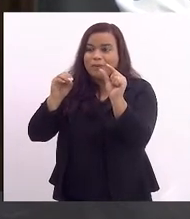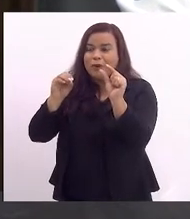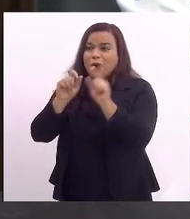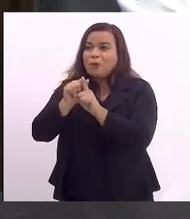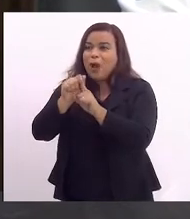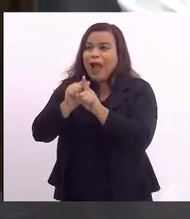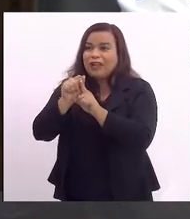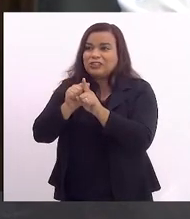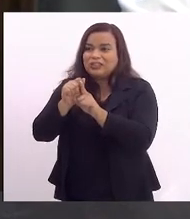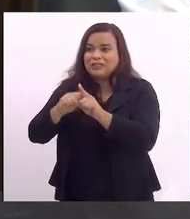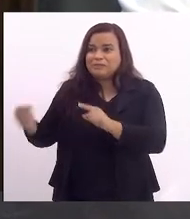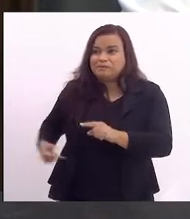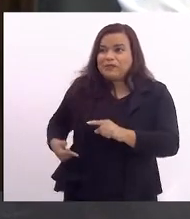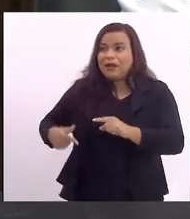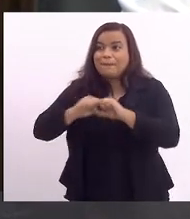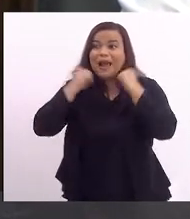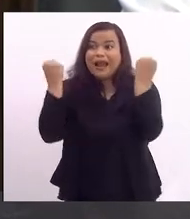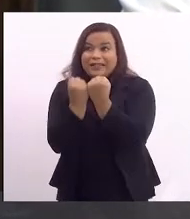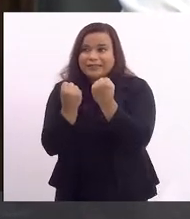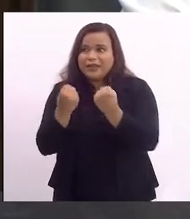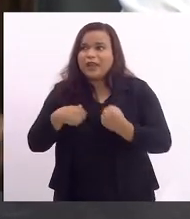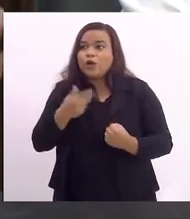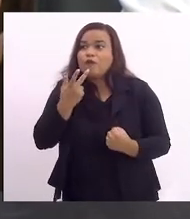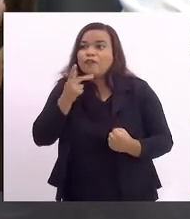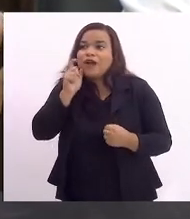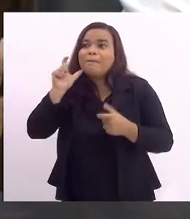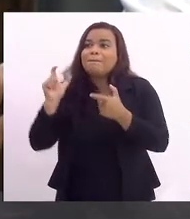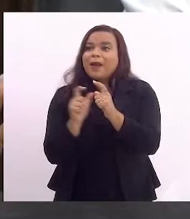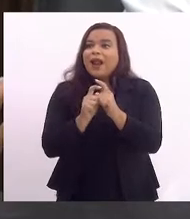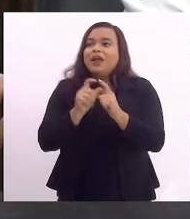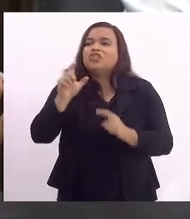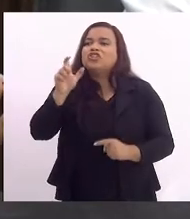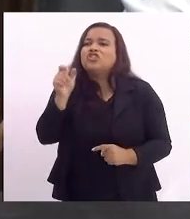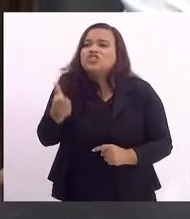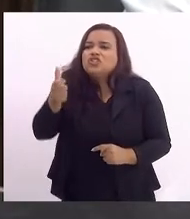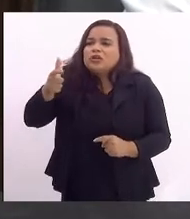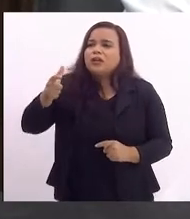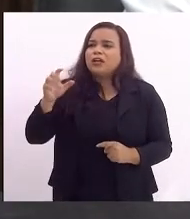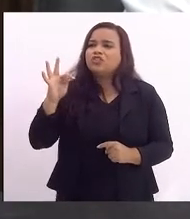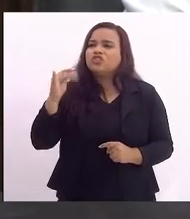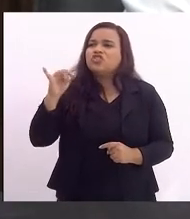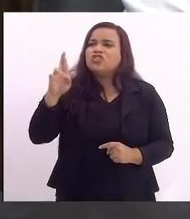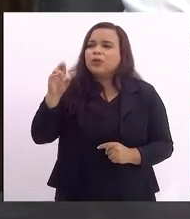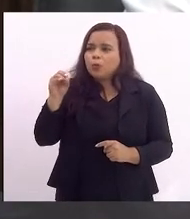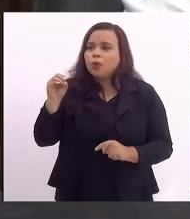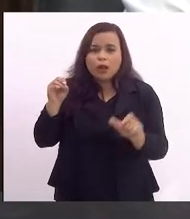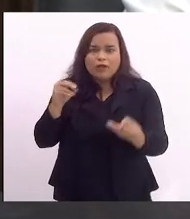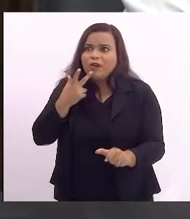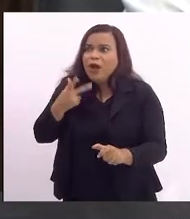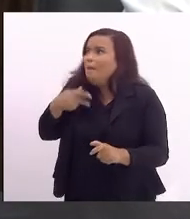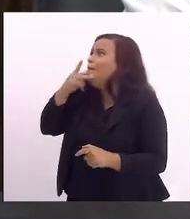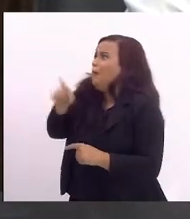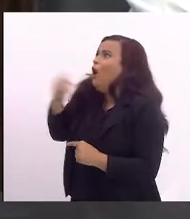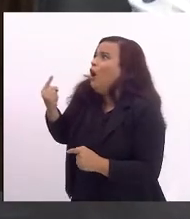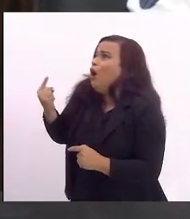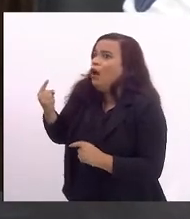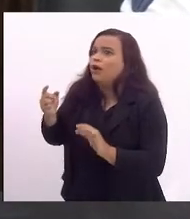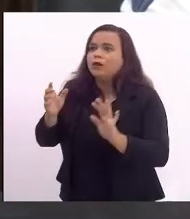filho, ele falou, meu pai morreu? Eu falei, calma, calma. Ele foi violentado,